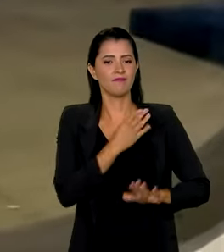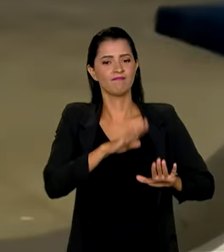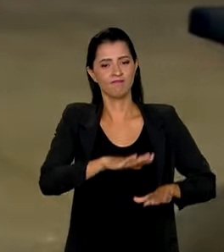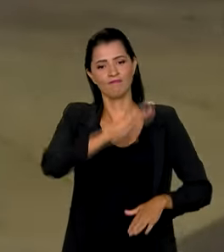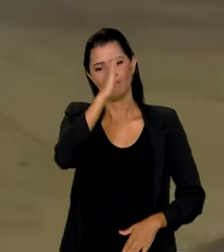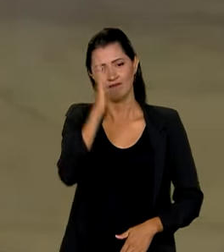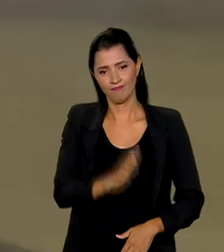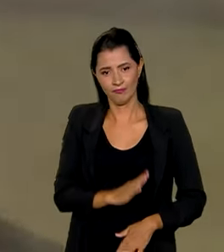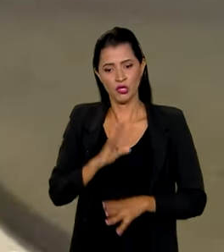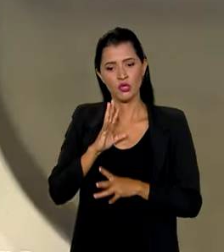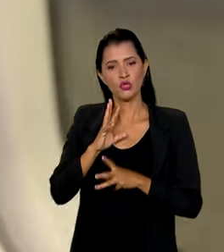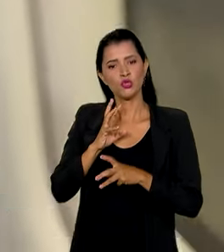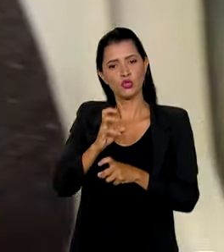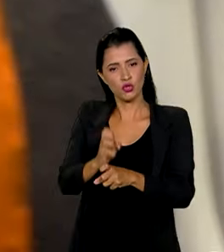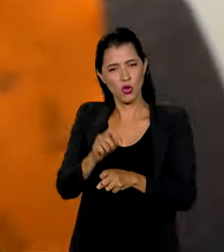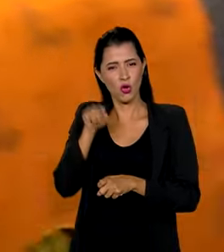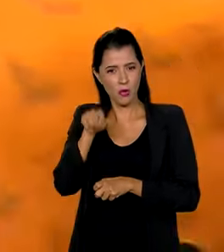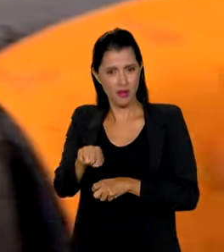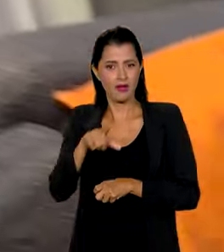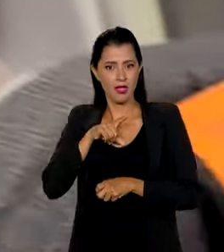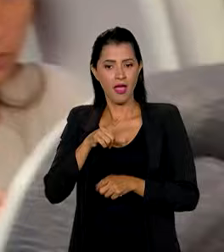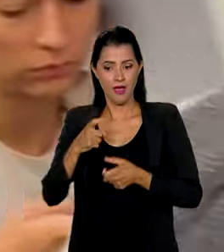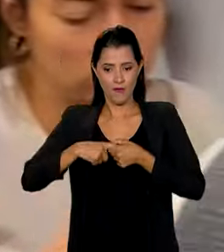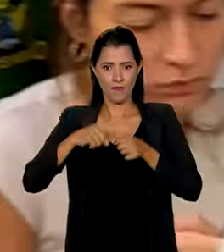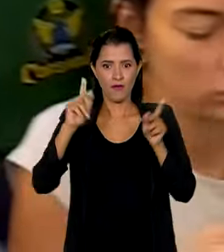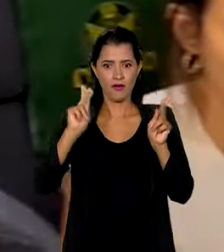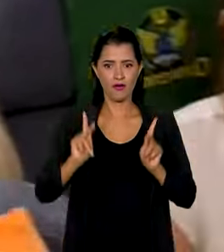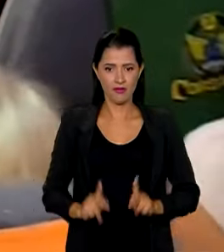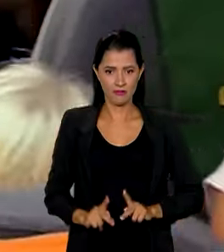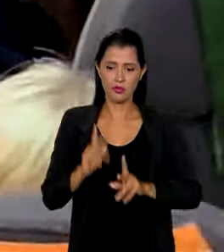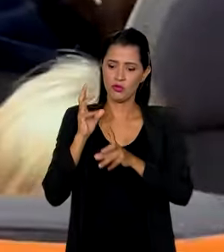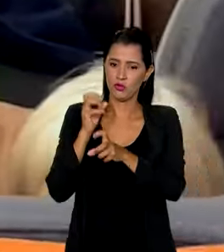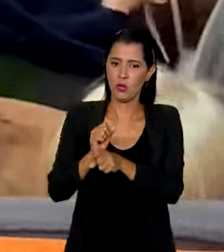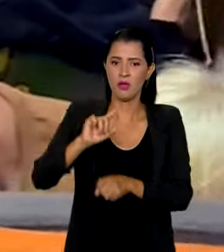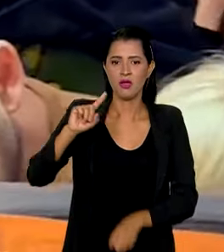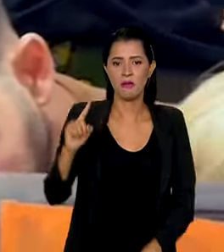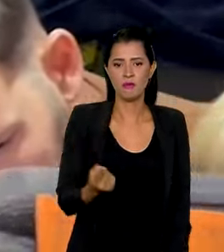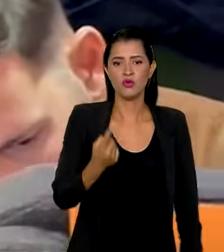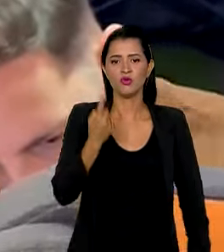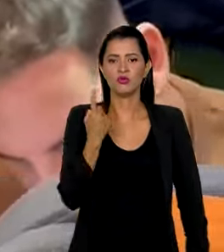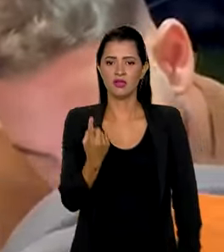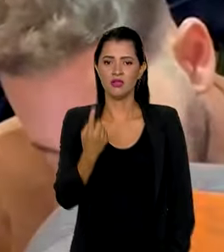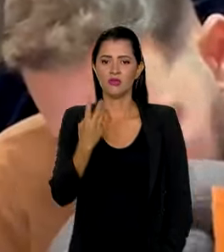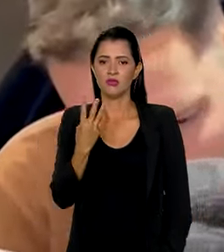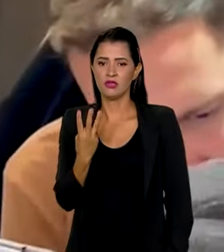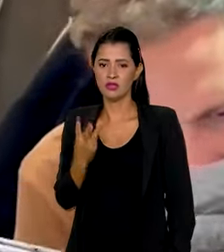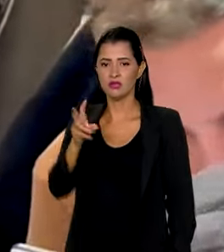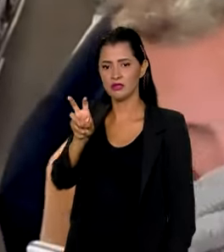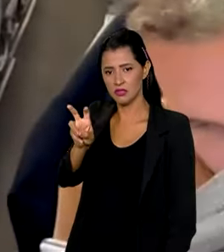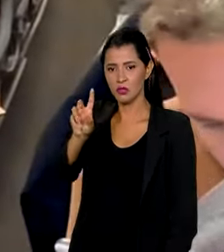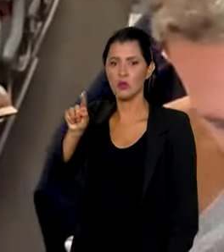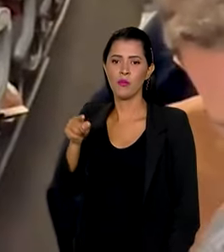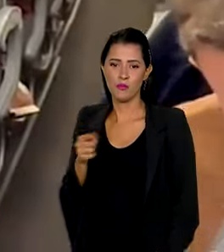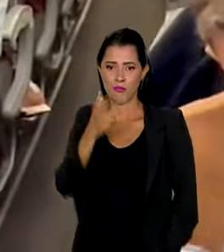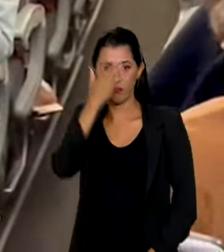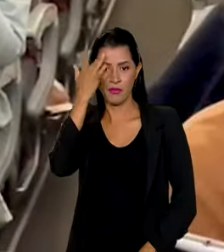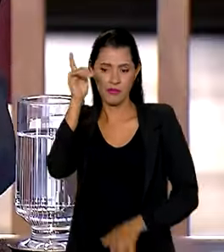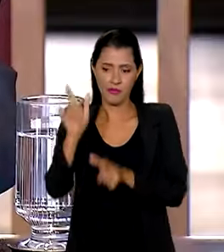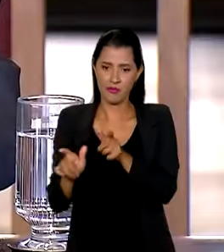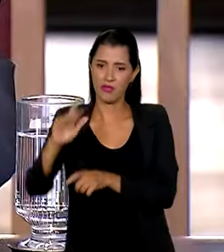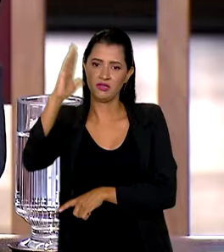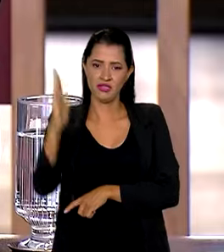todo a operação voltando em paz contabiliza 1135 brasileiros trazidos de